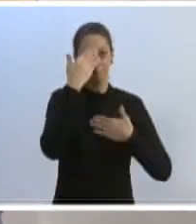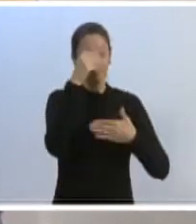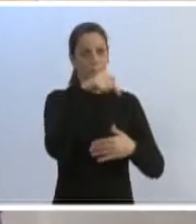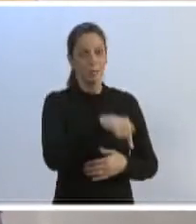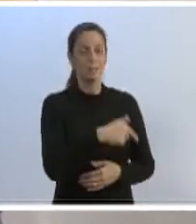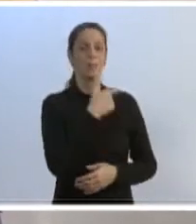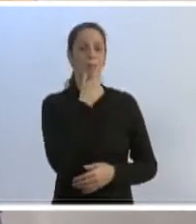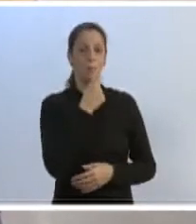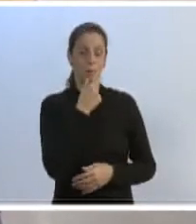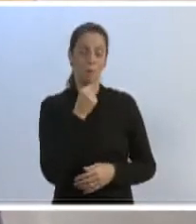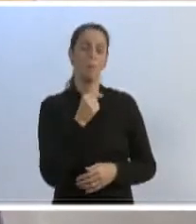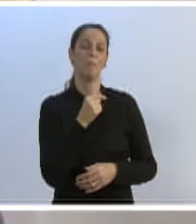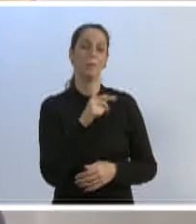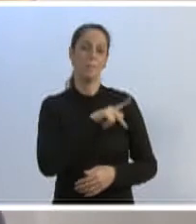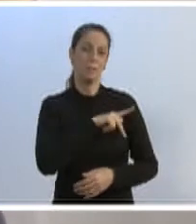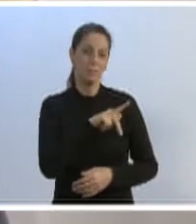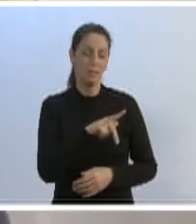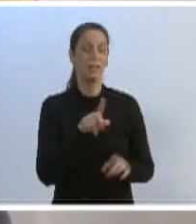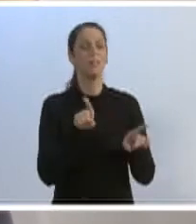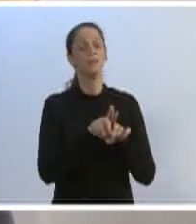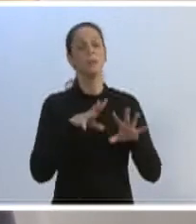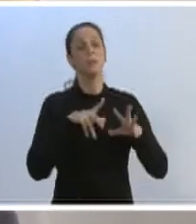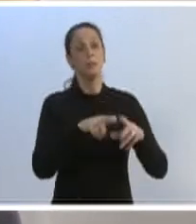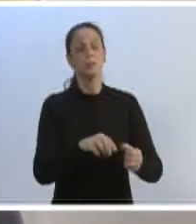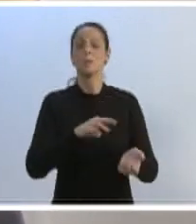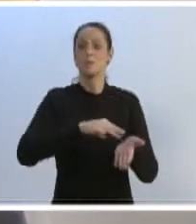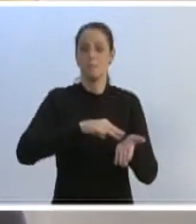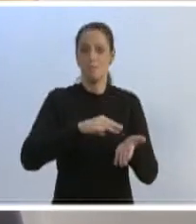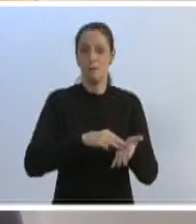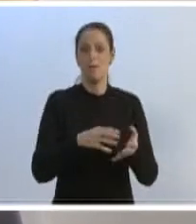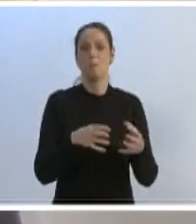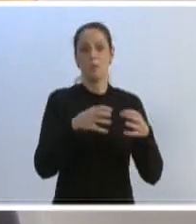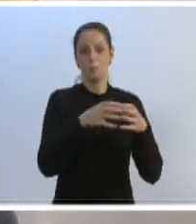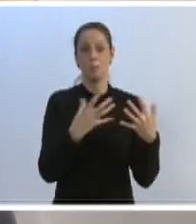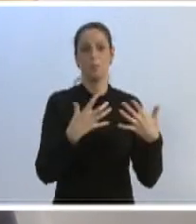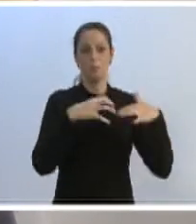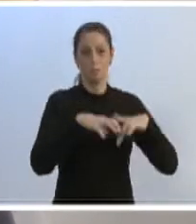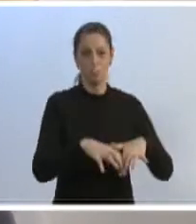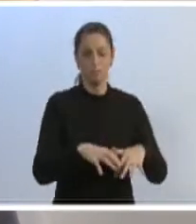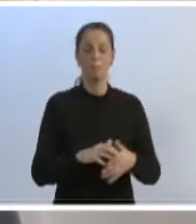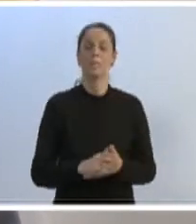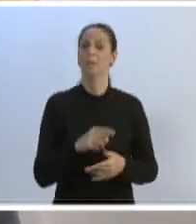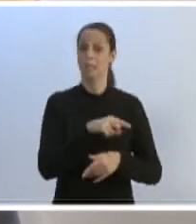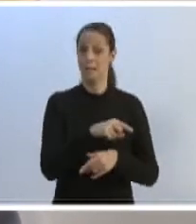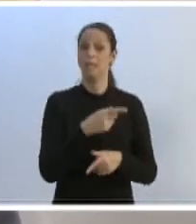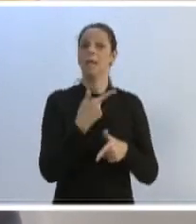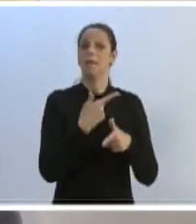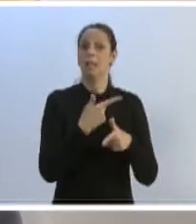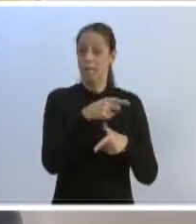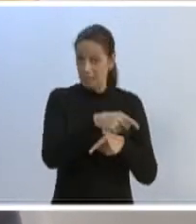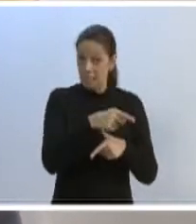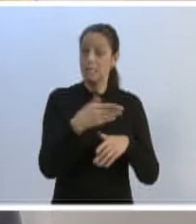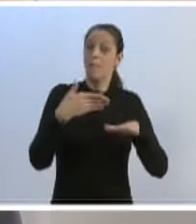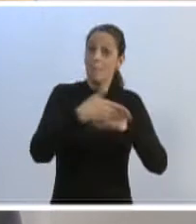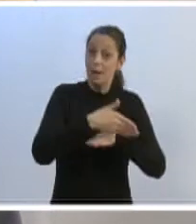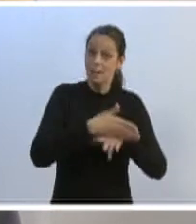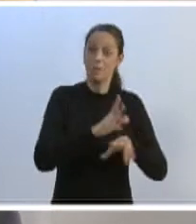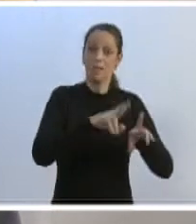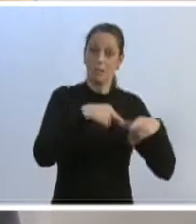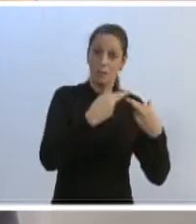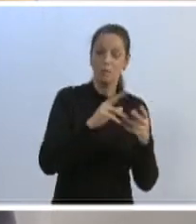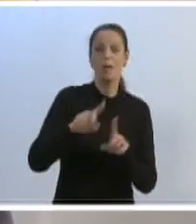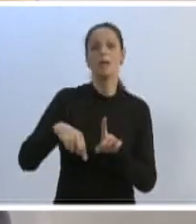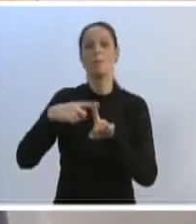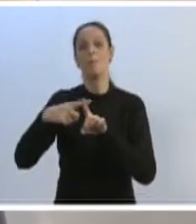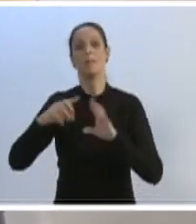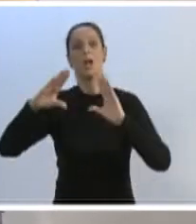parabenizar todos os rotarianos que se fizeram presentes ontem, tanto na reunião quanto também no jantar comemorativo ontem à